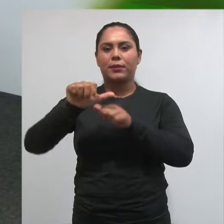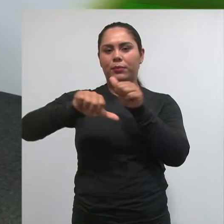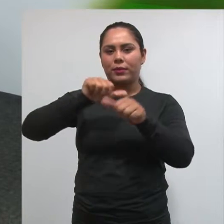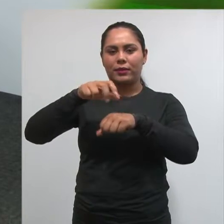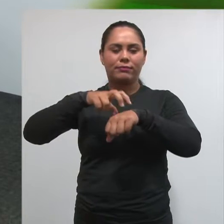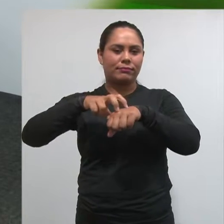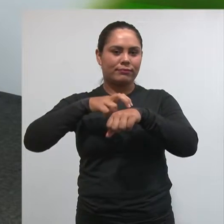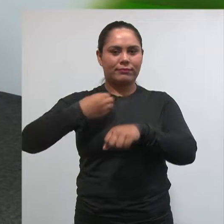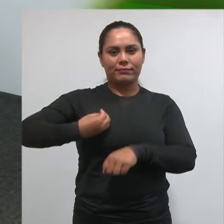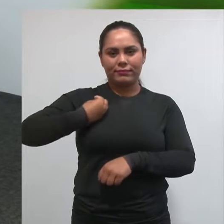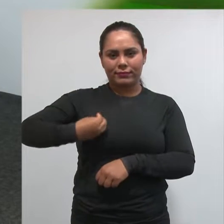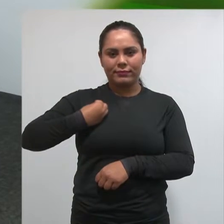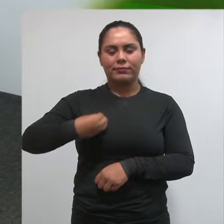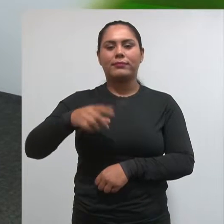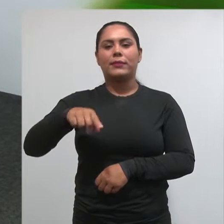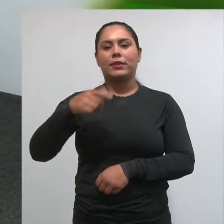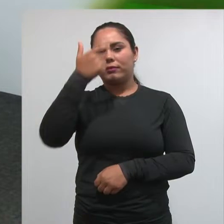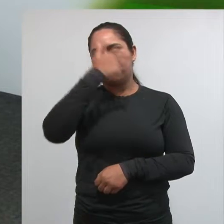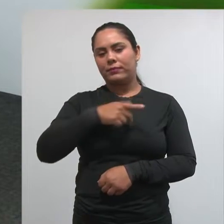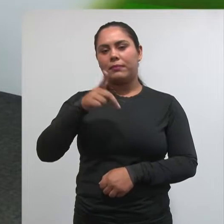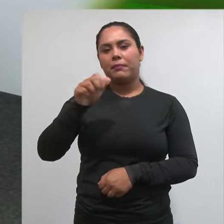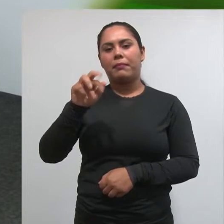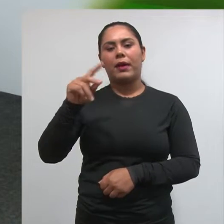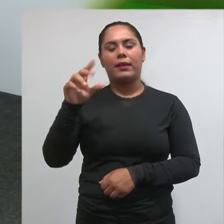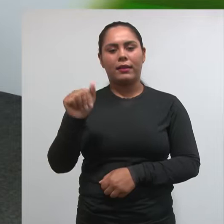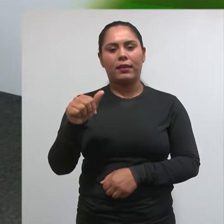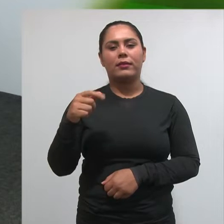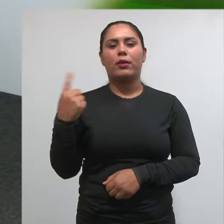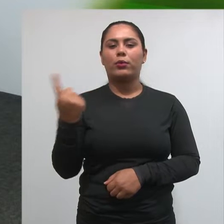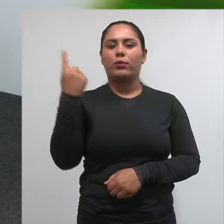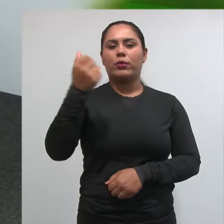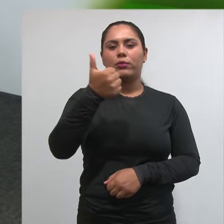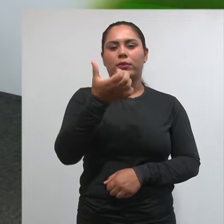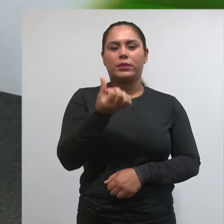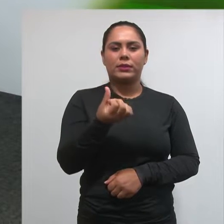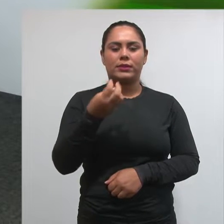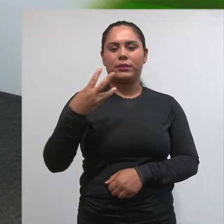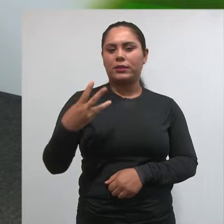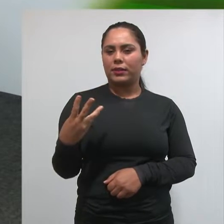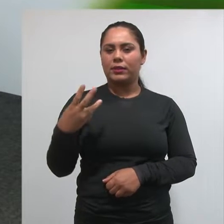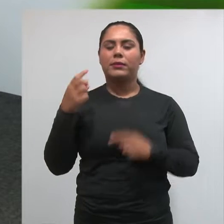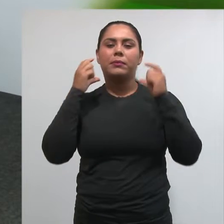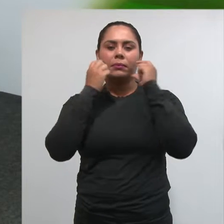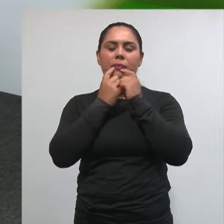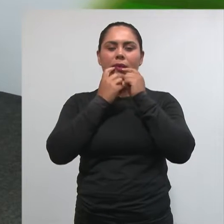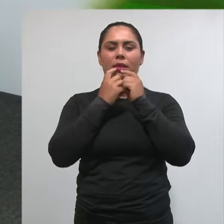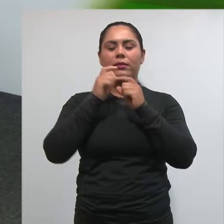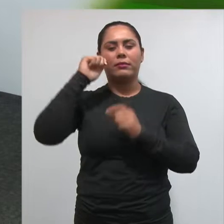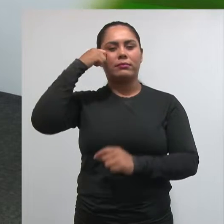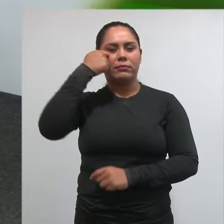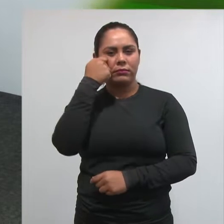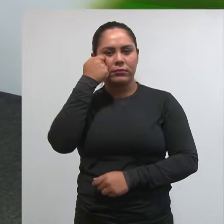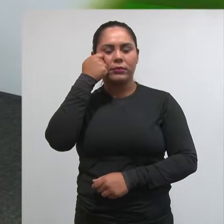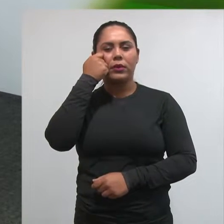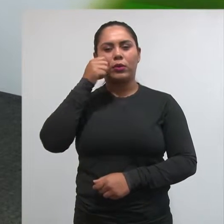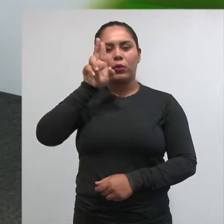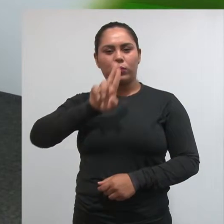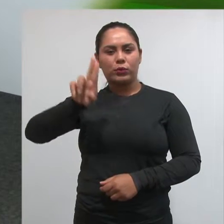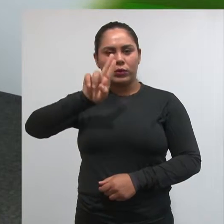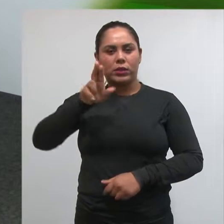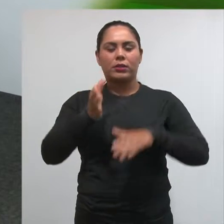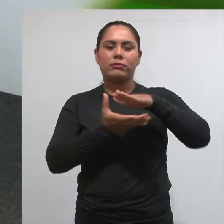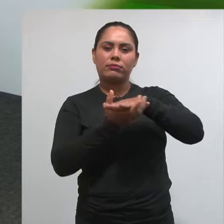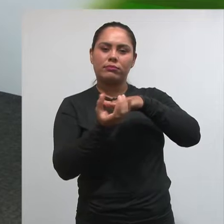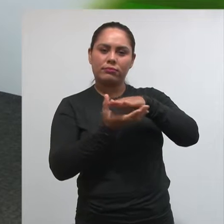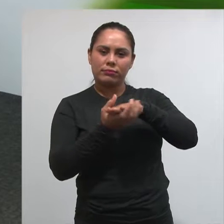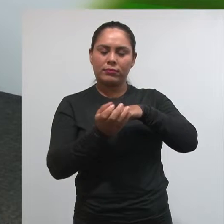verde. Sou uma pessoa parda, de 1,63 m, barba preta, cabeça raspada. Estou trajando nesse momento um tênis